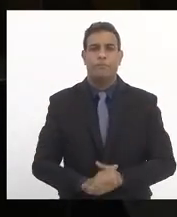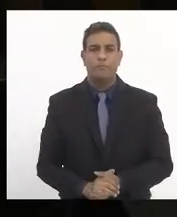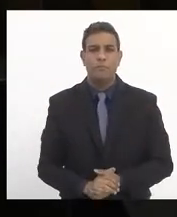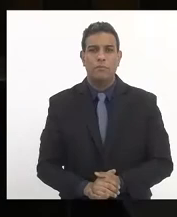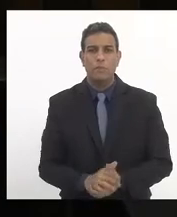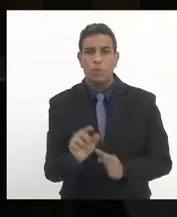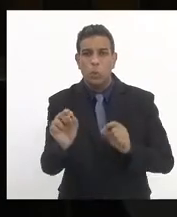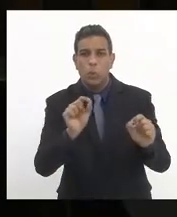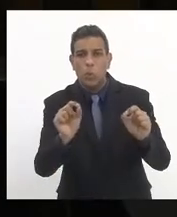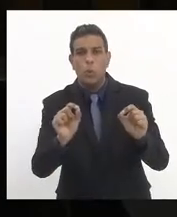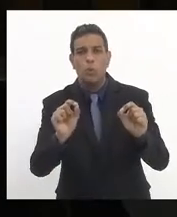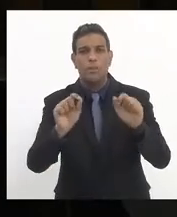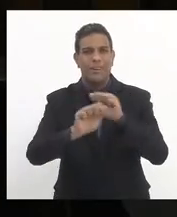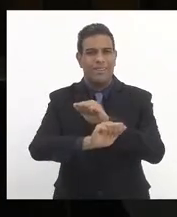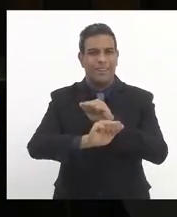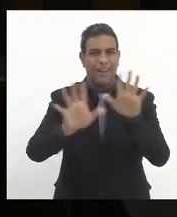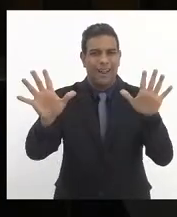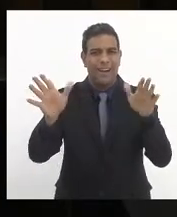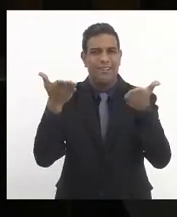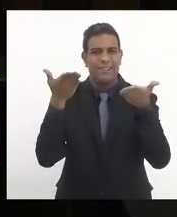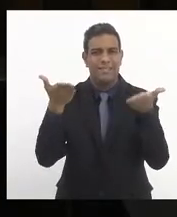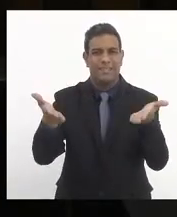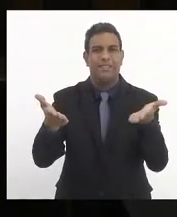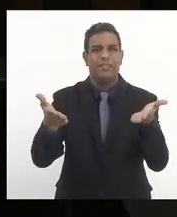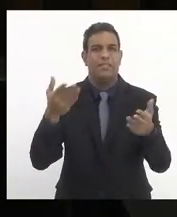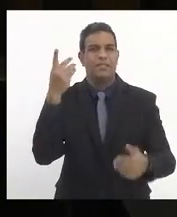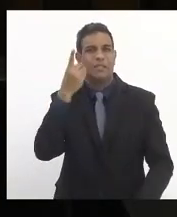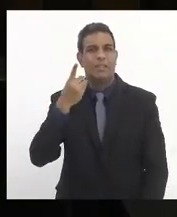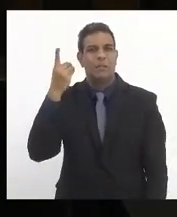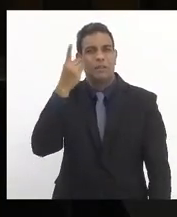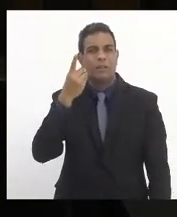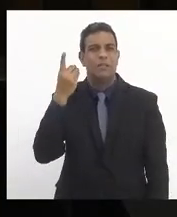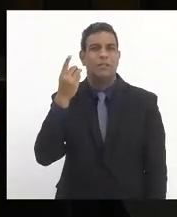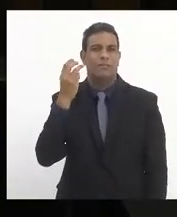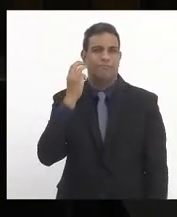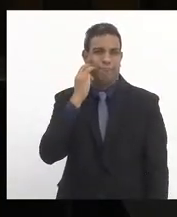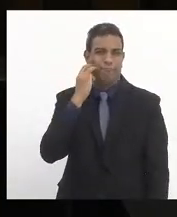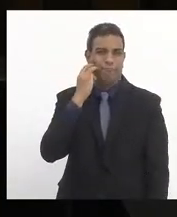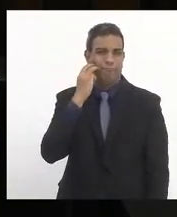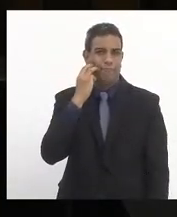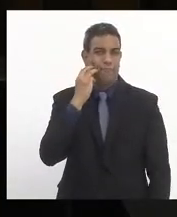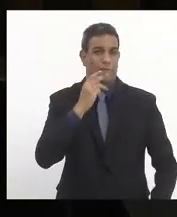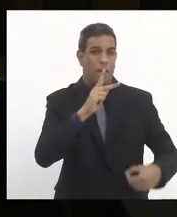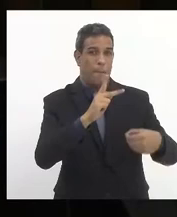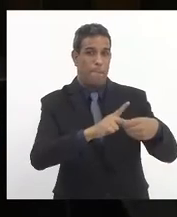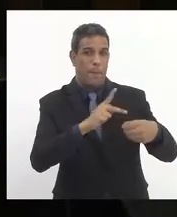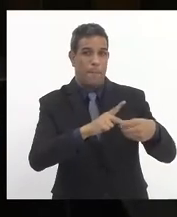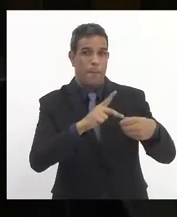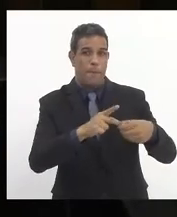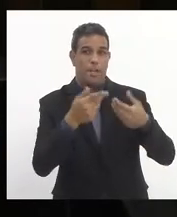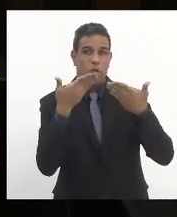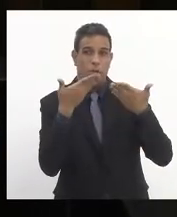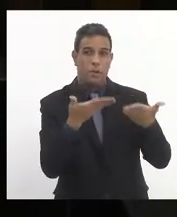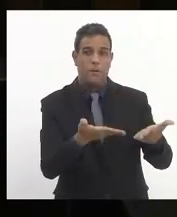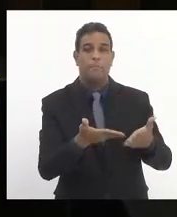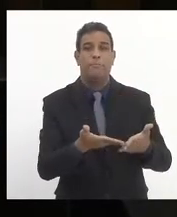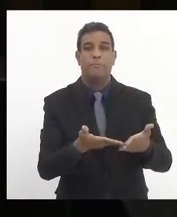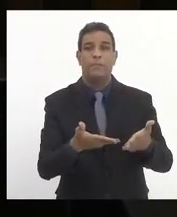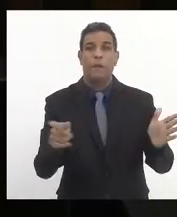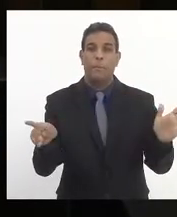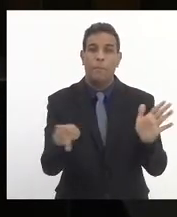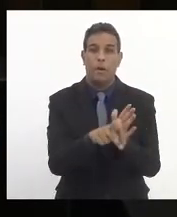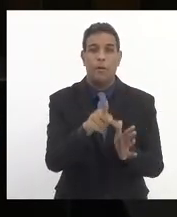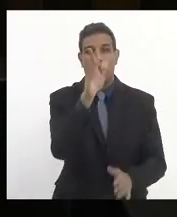Tinha que se ter uma compreensão, deputado Valdec, que a Petrobras é do